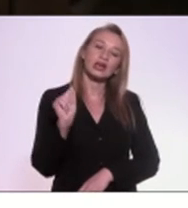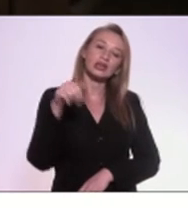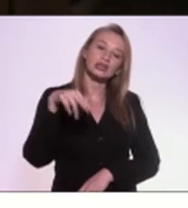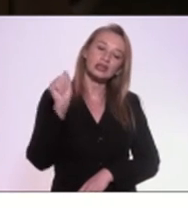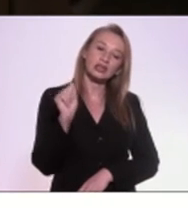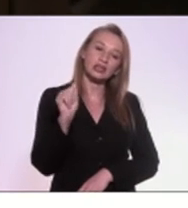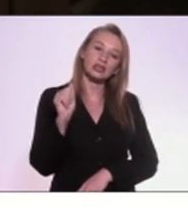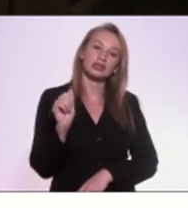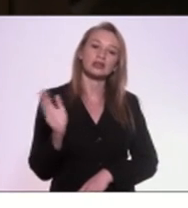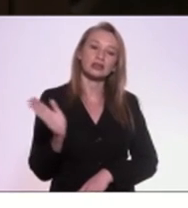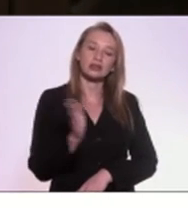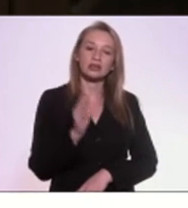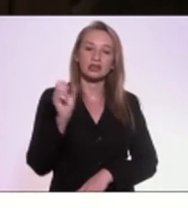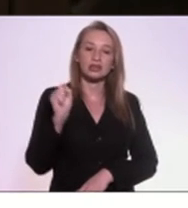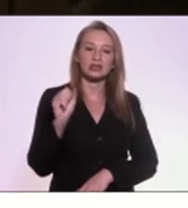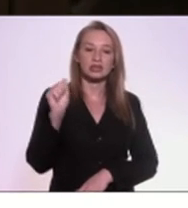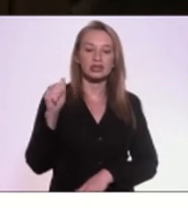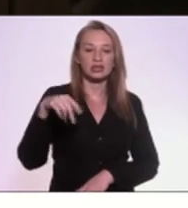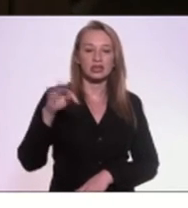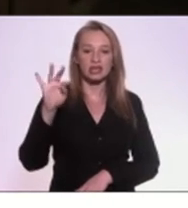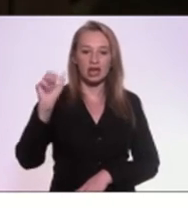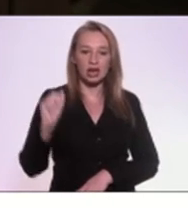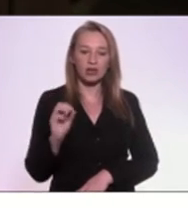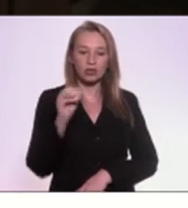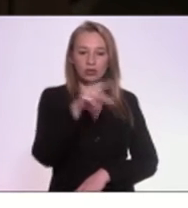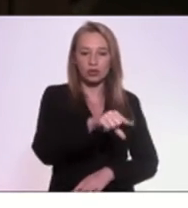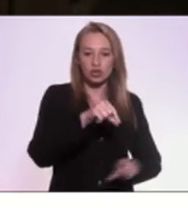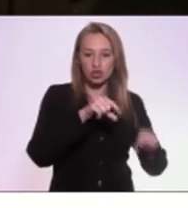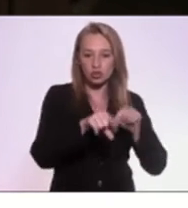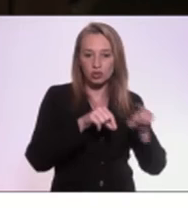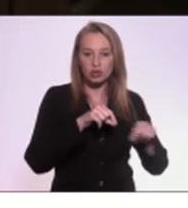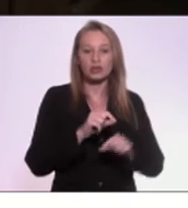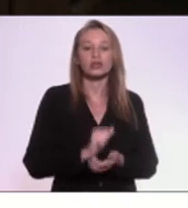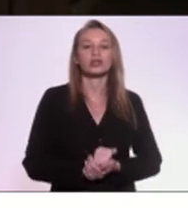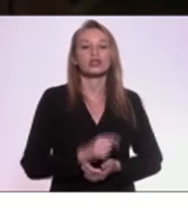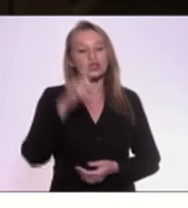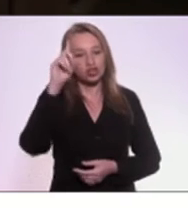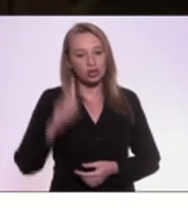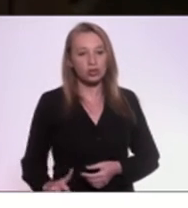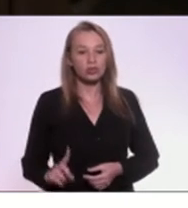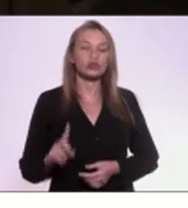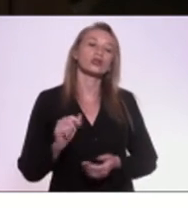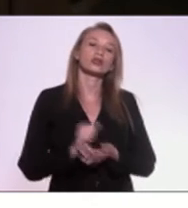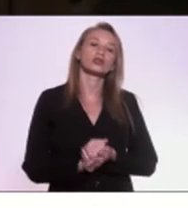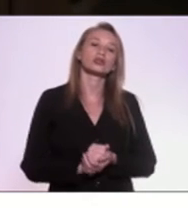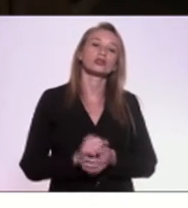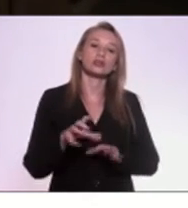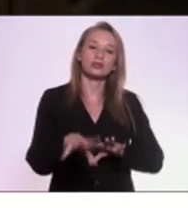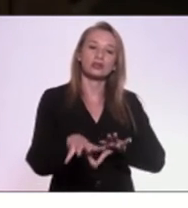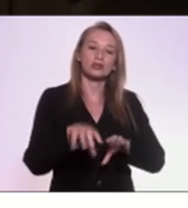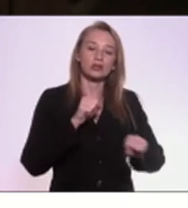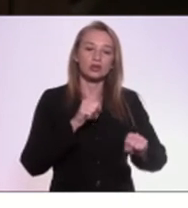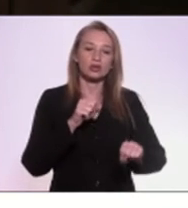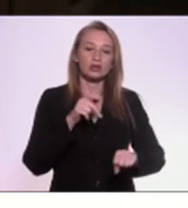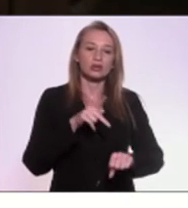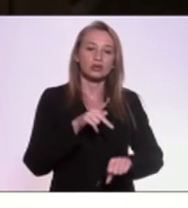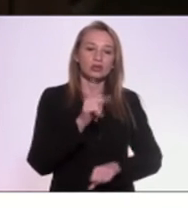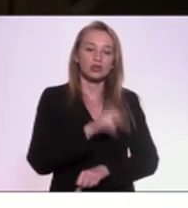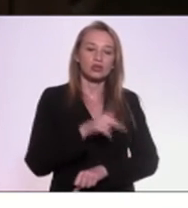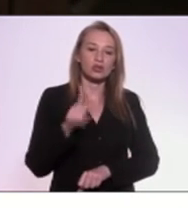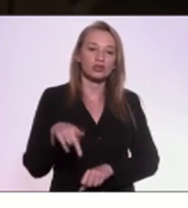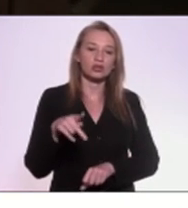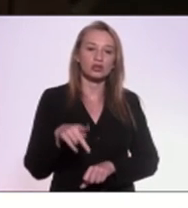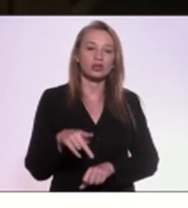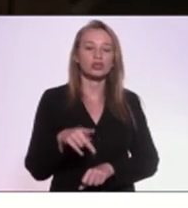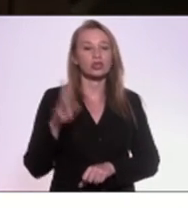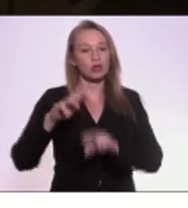Marisa Assis, que recentemente foram eleitas. Ana Santiago foi reeleita diretora da Faculdade de Formação de Professores da UERJ em São Gonçalo. Marisa